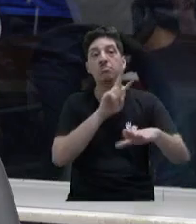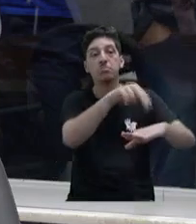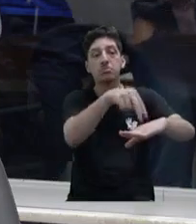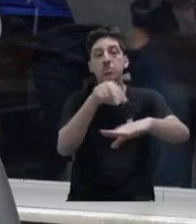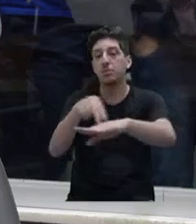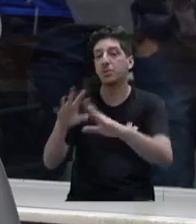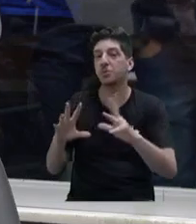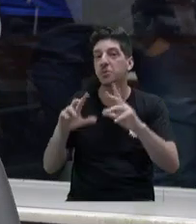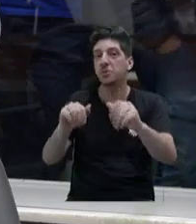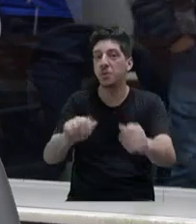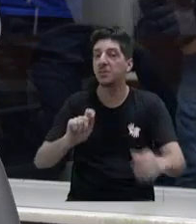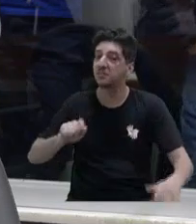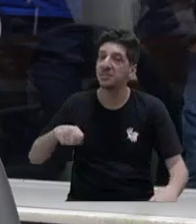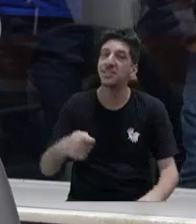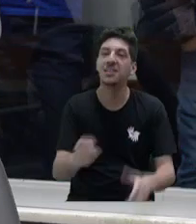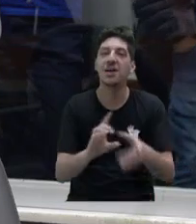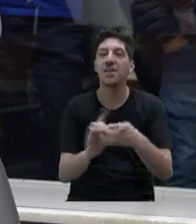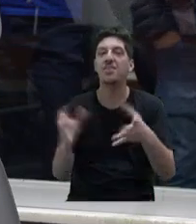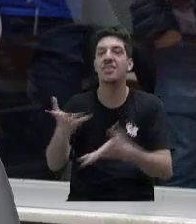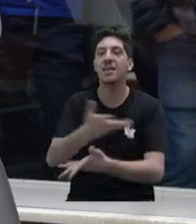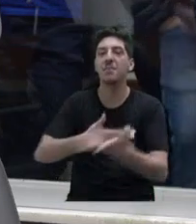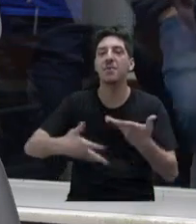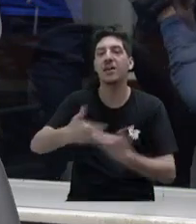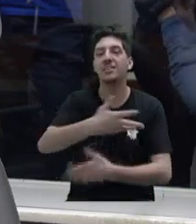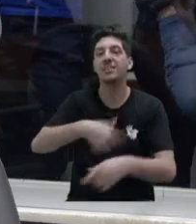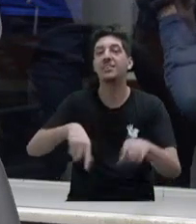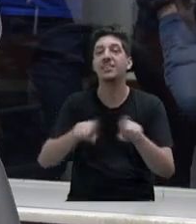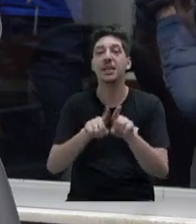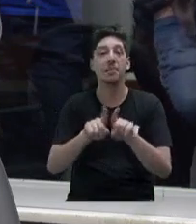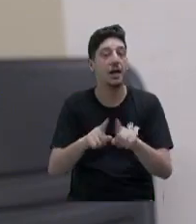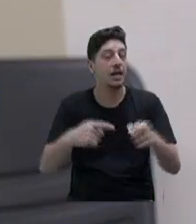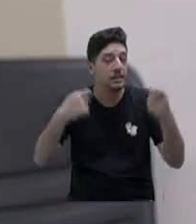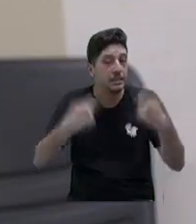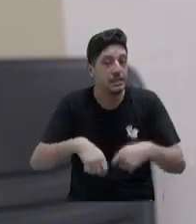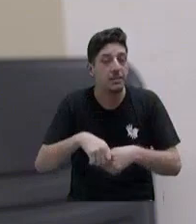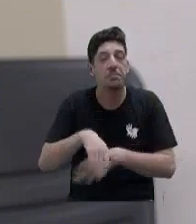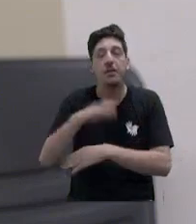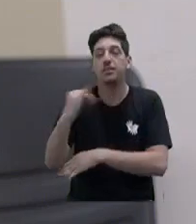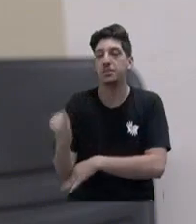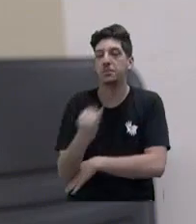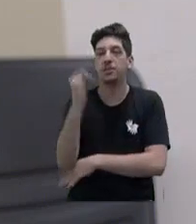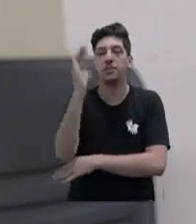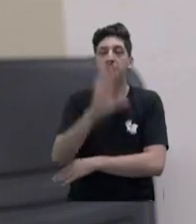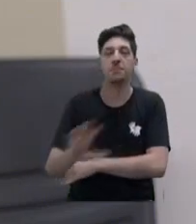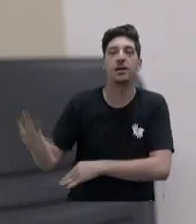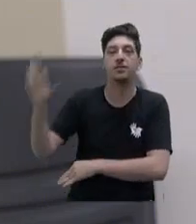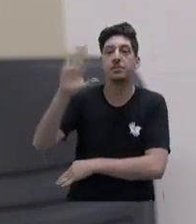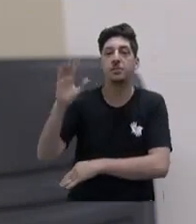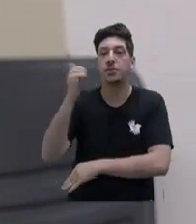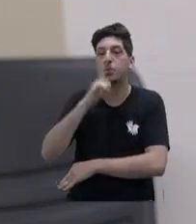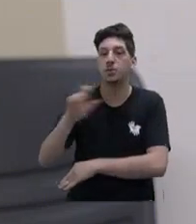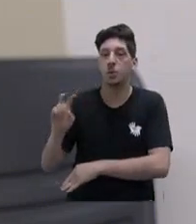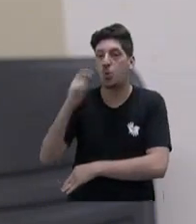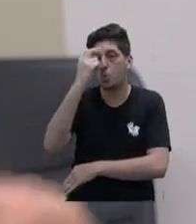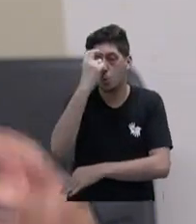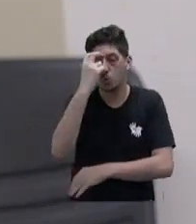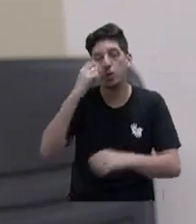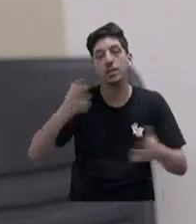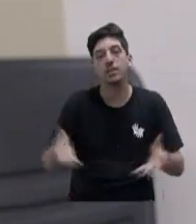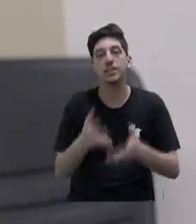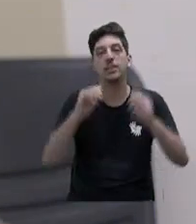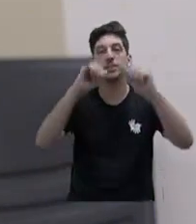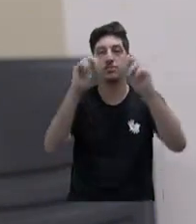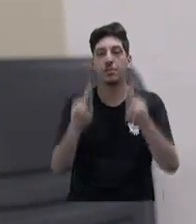é isso, em maior instância, a necessidade maior do nosso país, que é a construção de uma cultura da paz. Então,